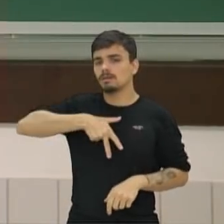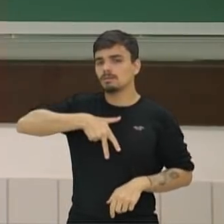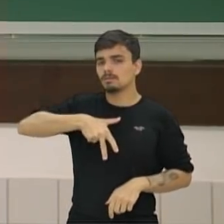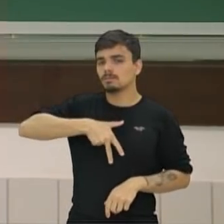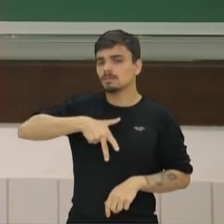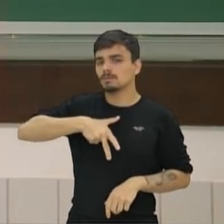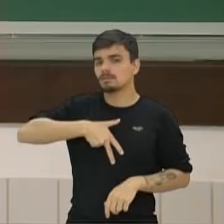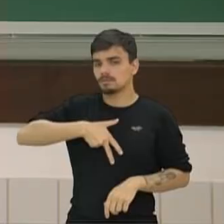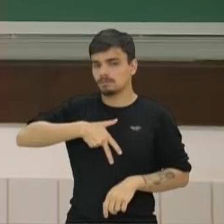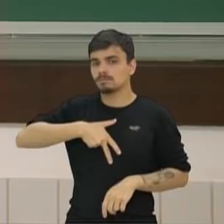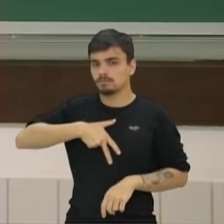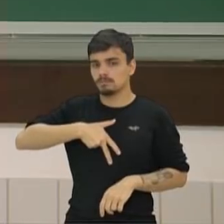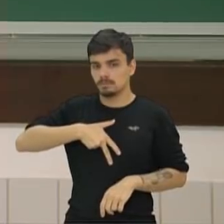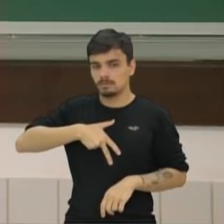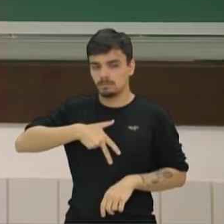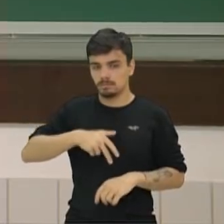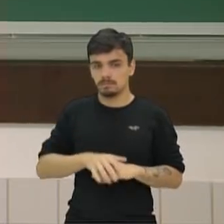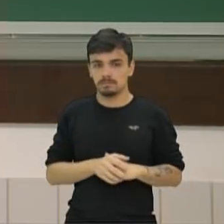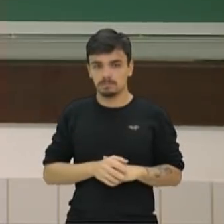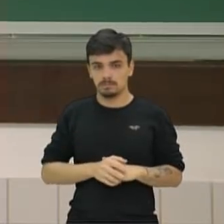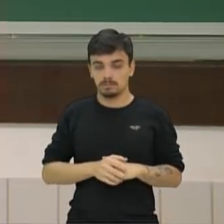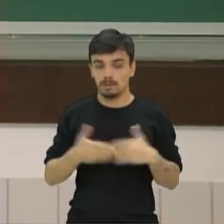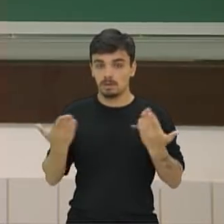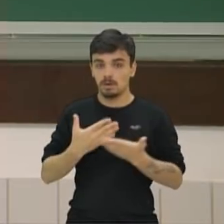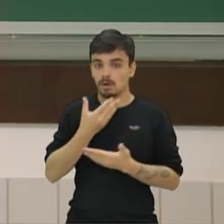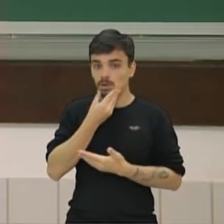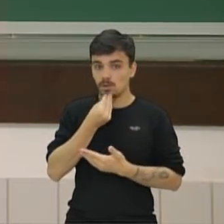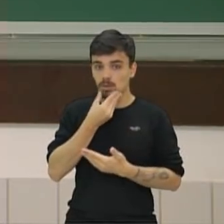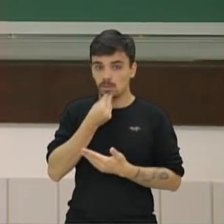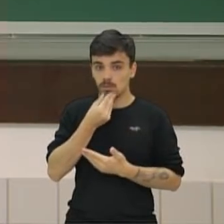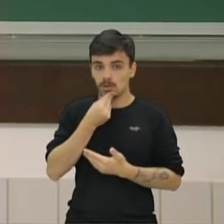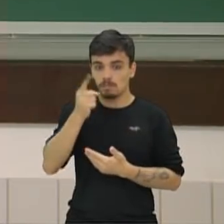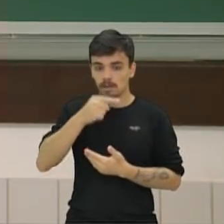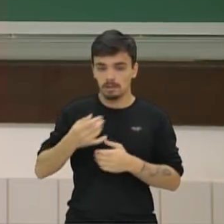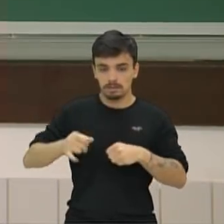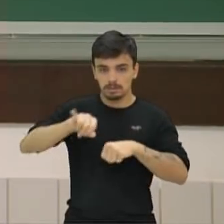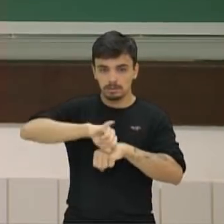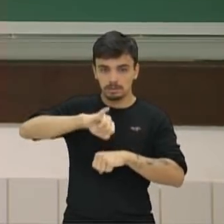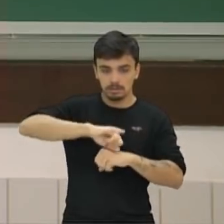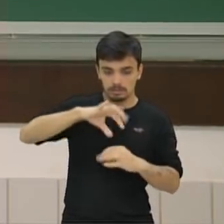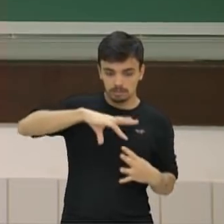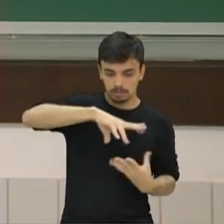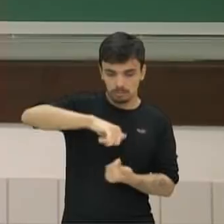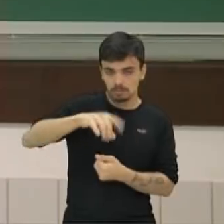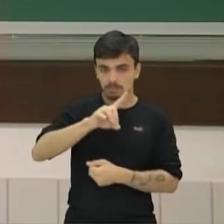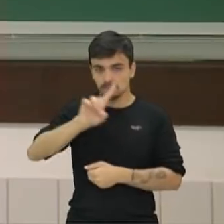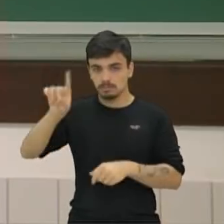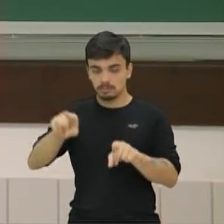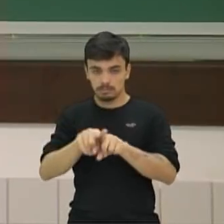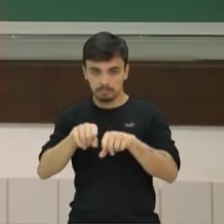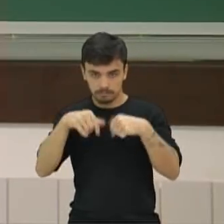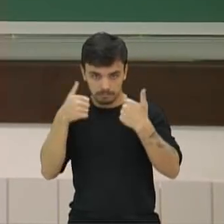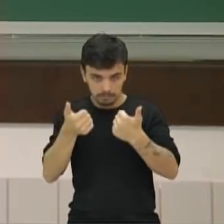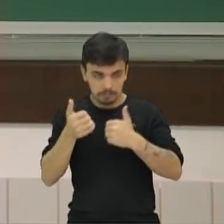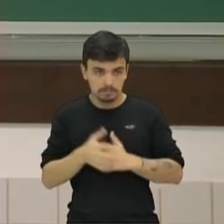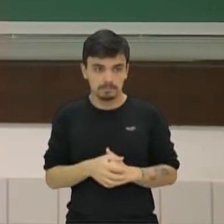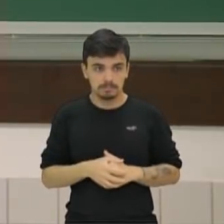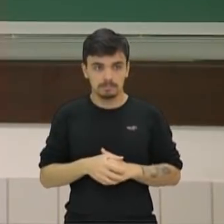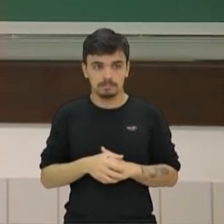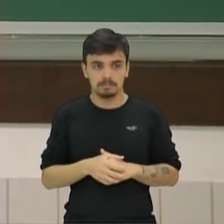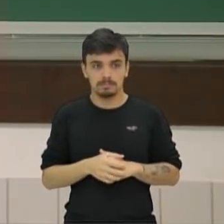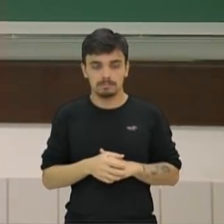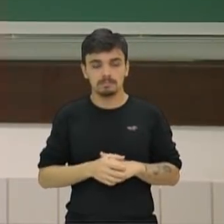Antropocentrismo, não é? Agora o homem era o centro do universo, o centro do seu mundo, não mais Deus, não mais o teocentrismo. E olha